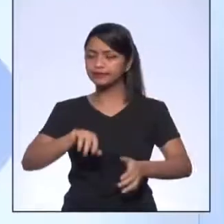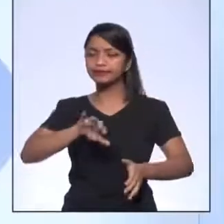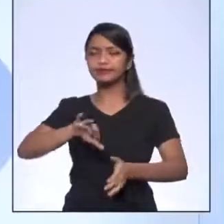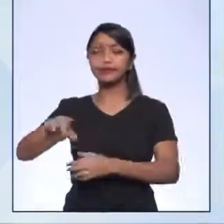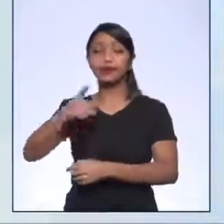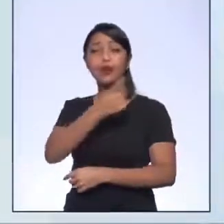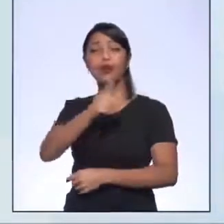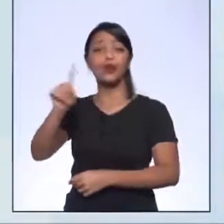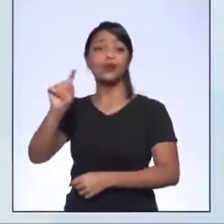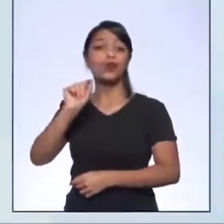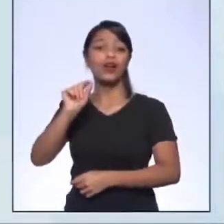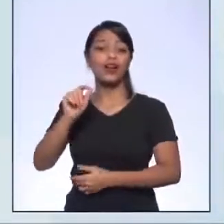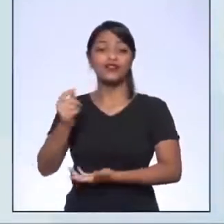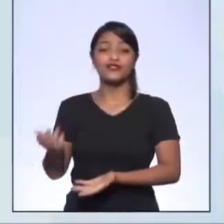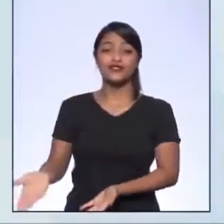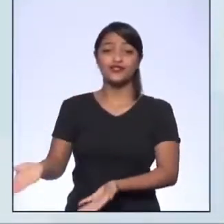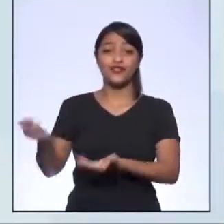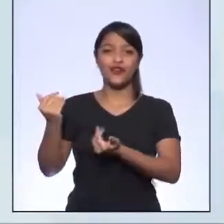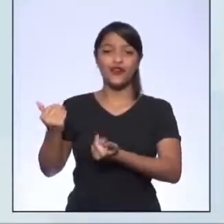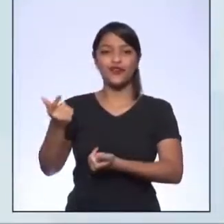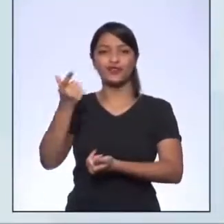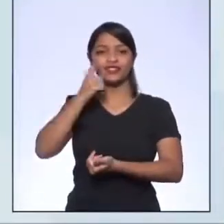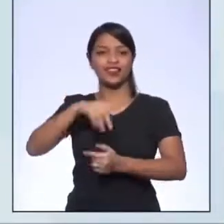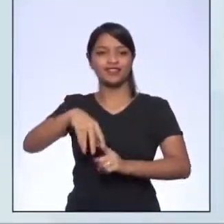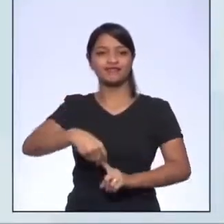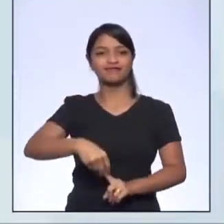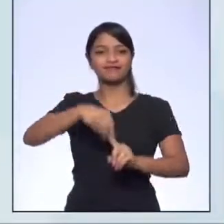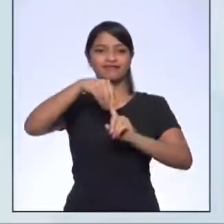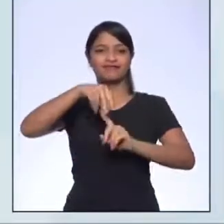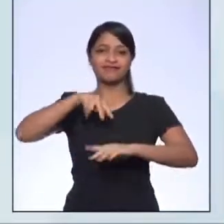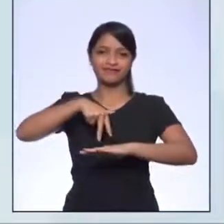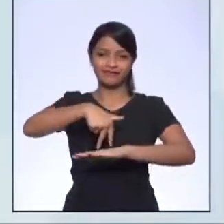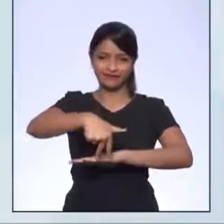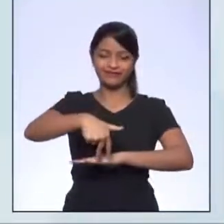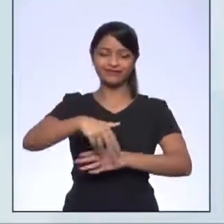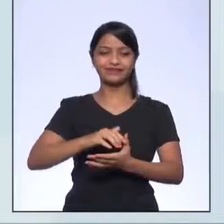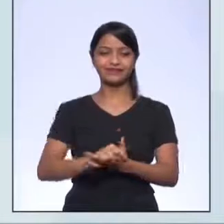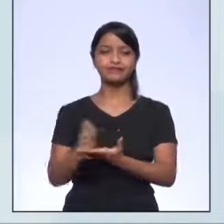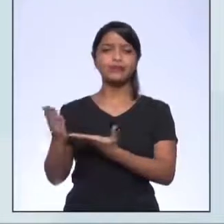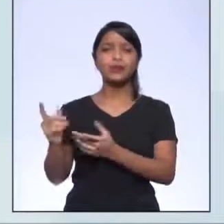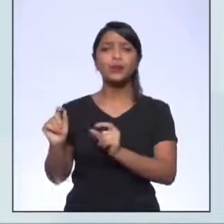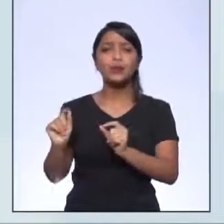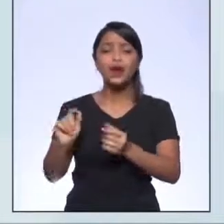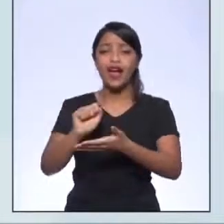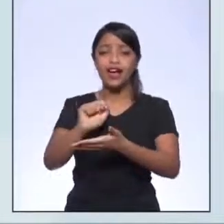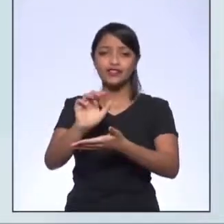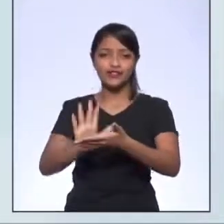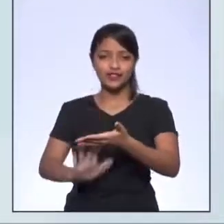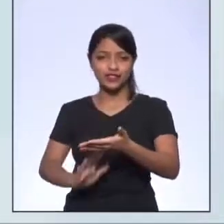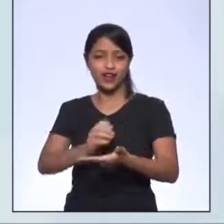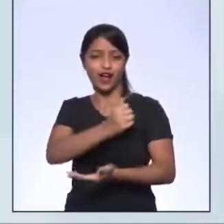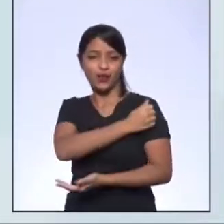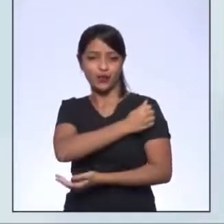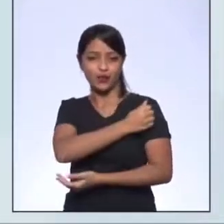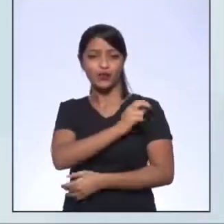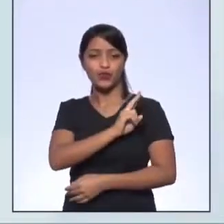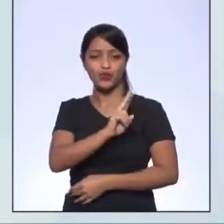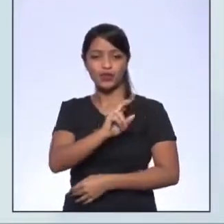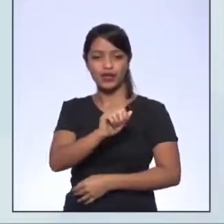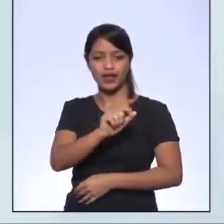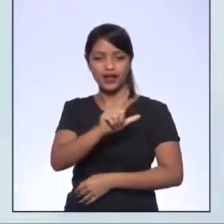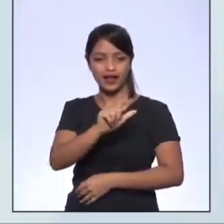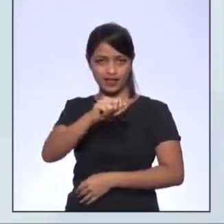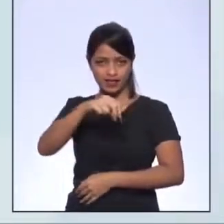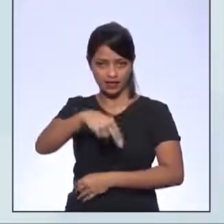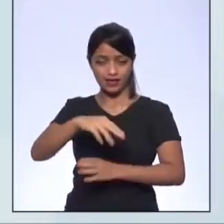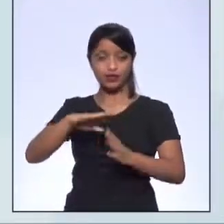o protagonismo juvenil. Hoje nós vamos mostrar a atividade do aluno Alan Daniel Santos, que é da Escola Estadual de